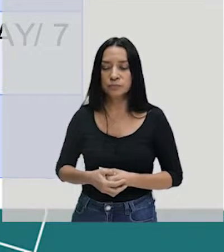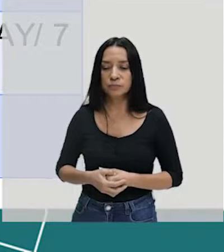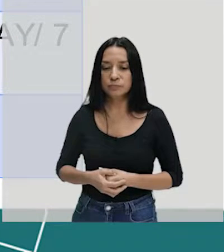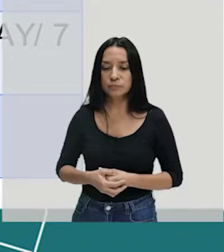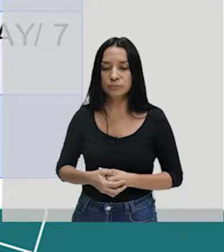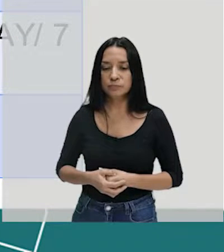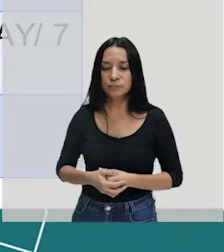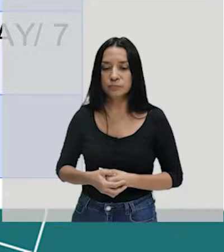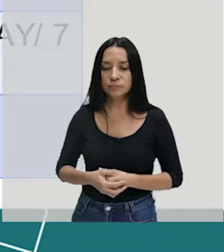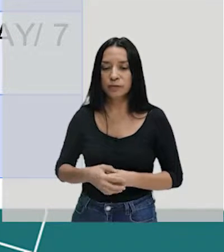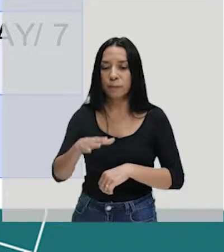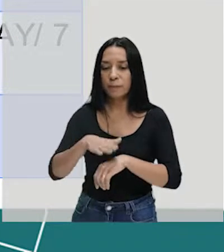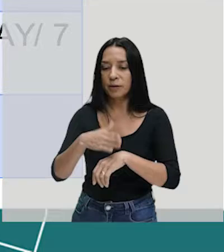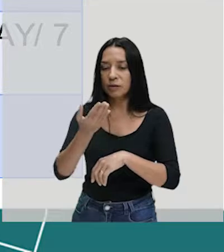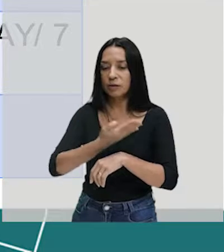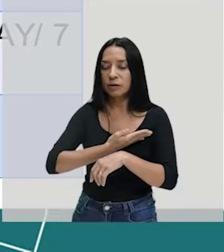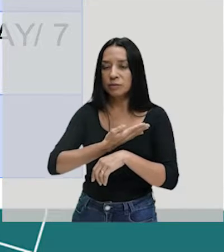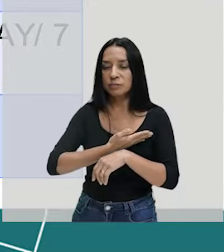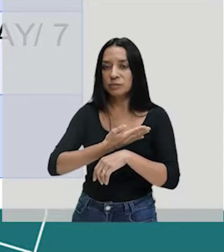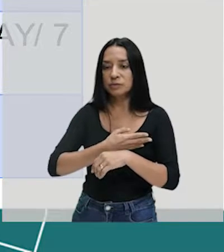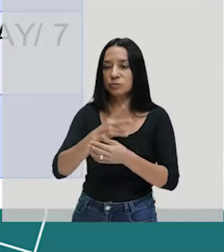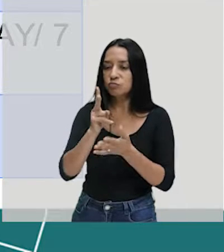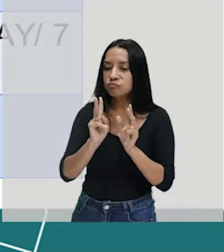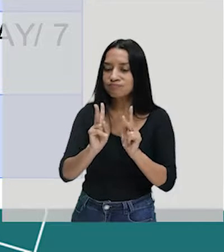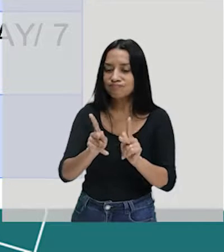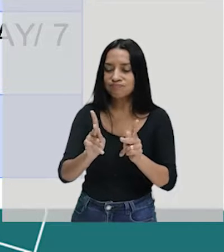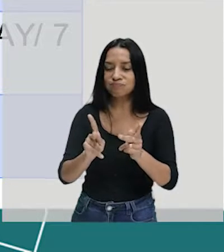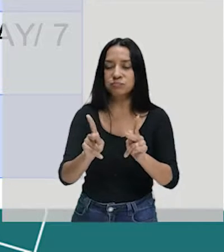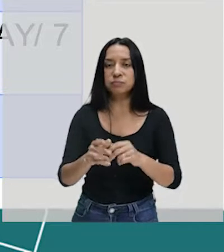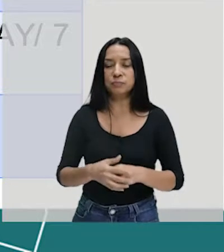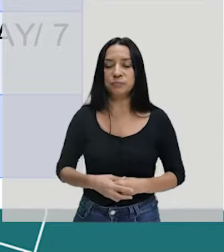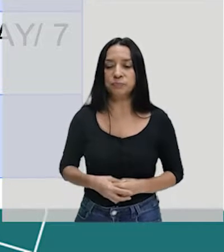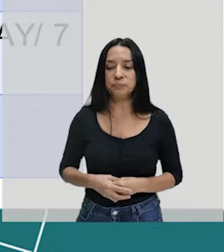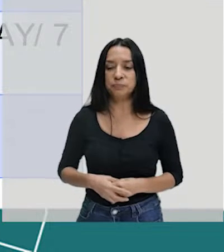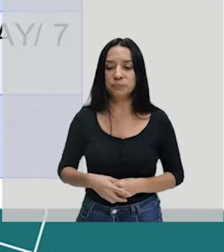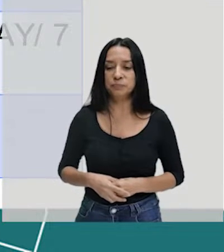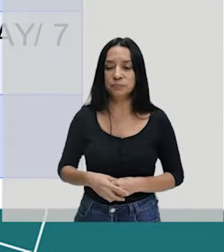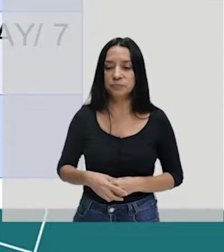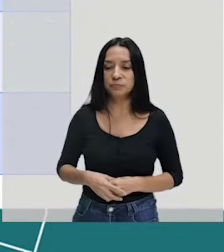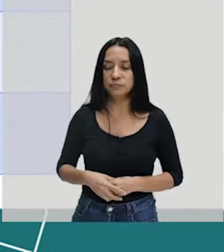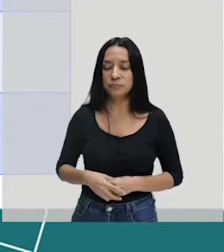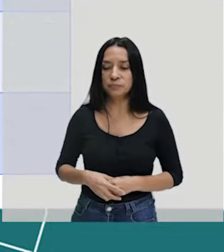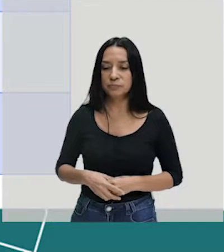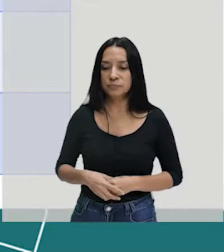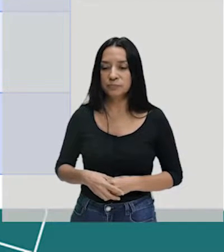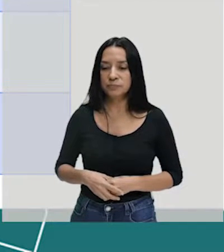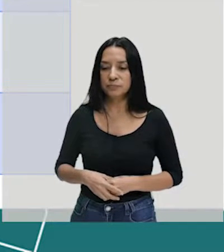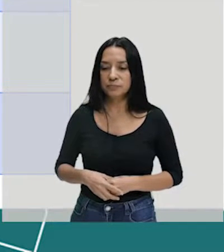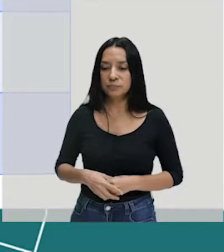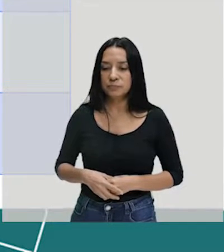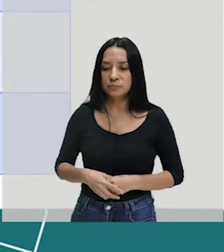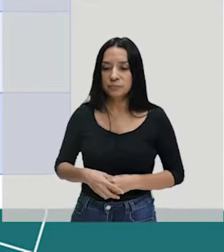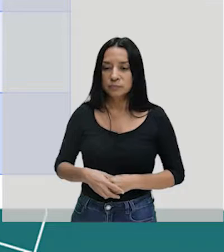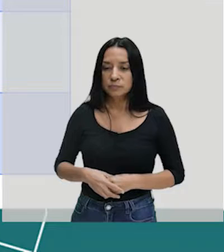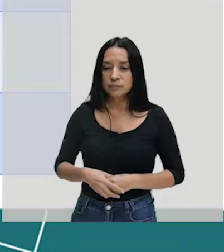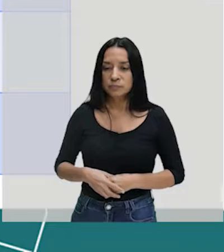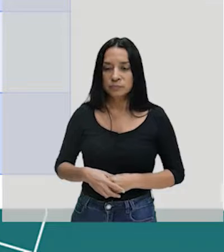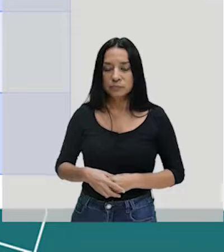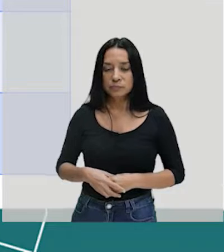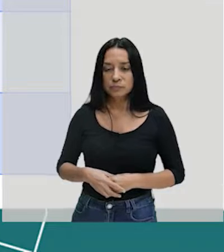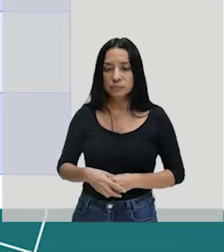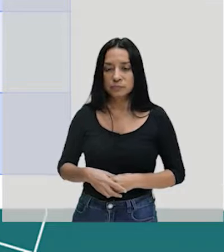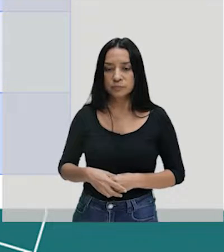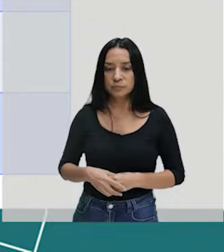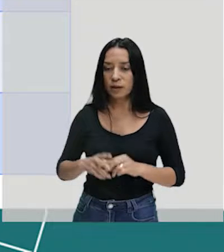BFF best friends forever muita gente conhece que melhores amigos para sempre tem escolares e etc Piel